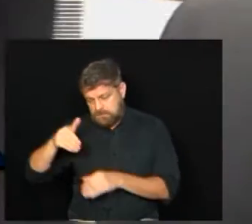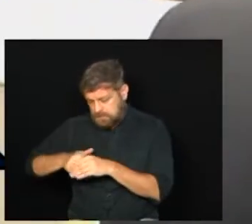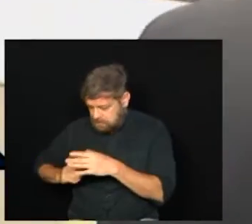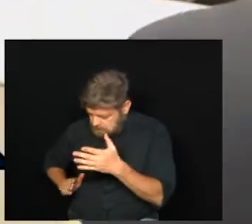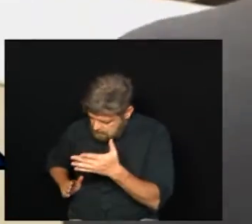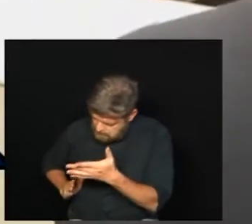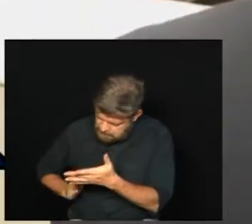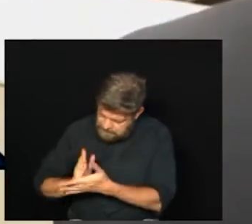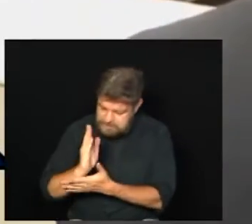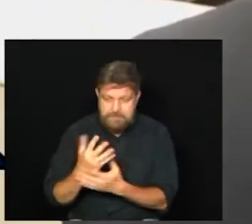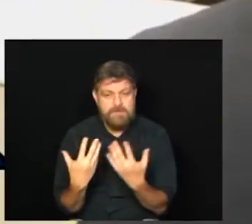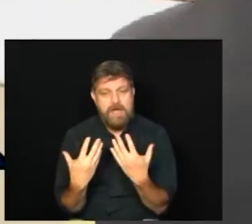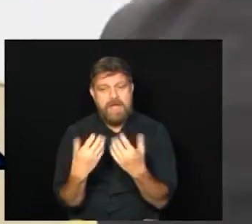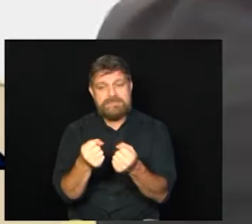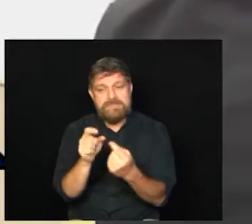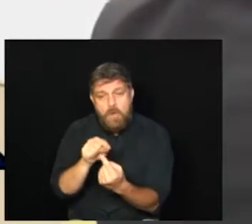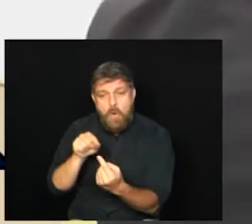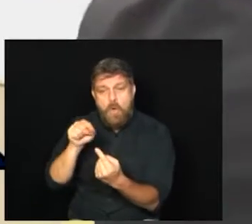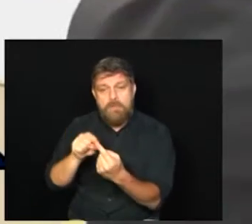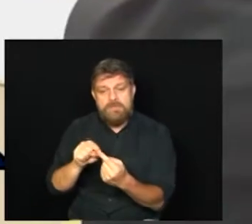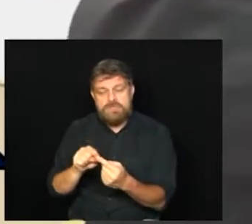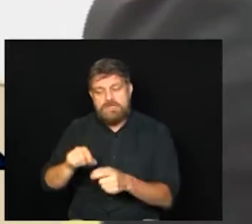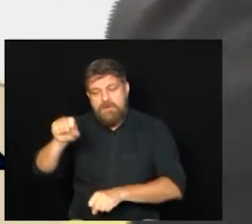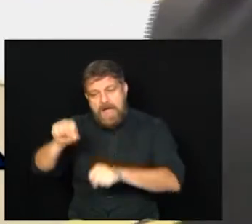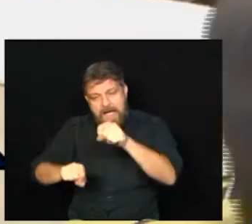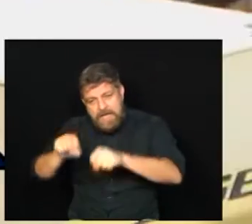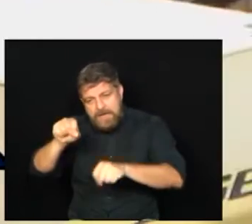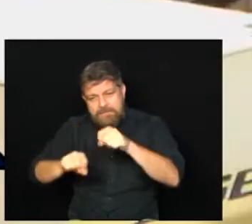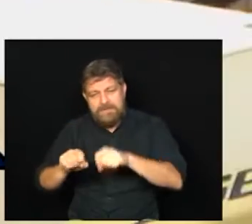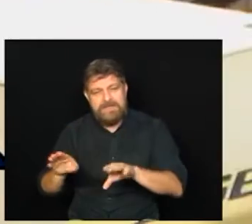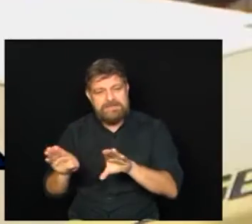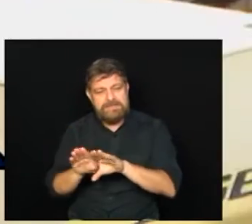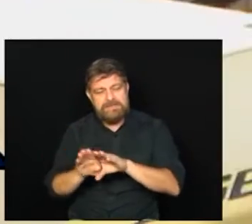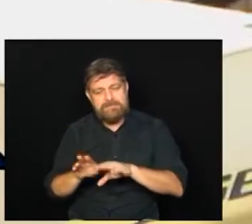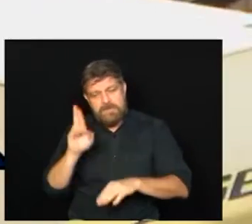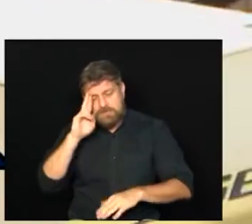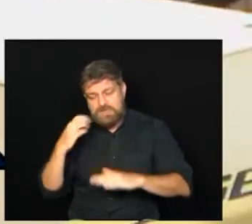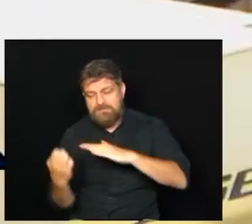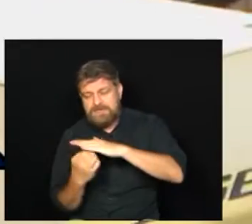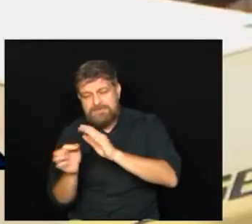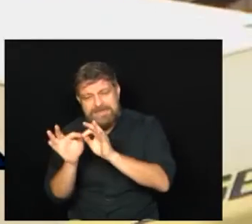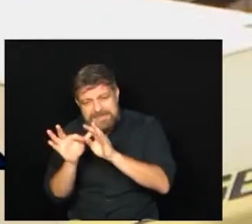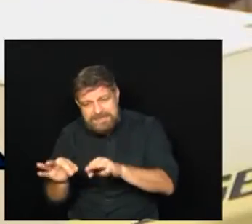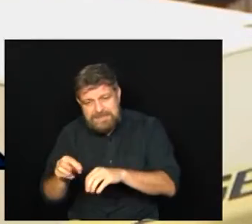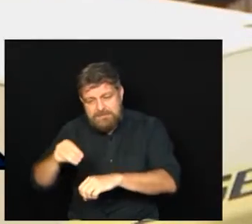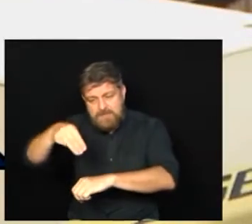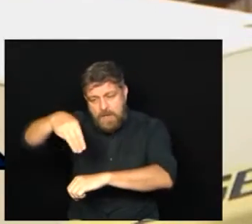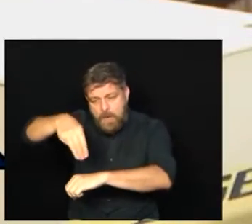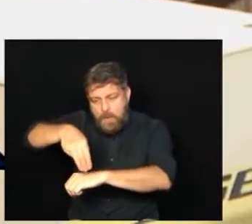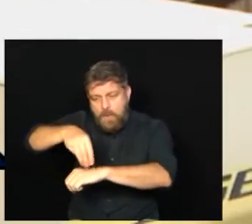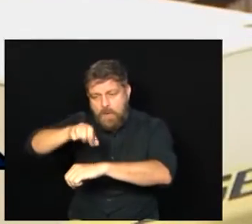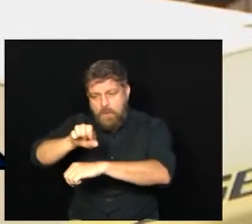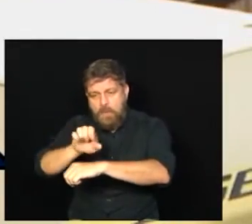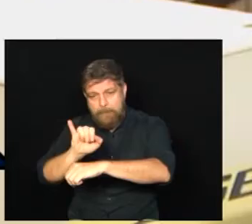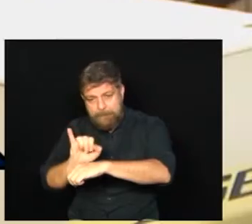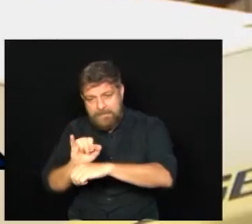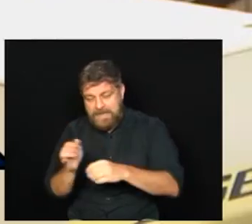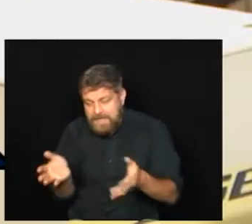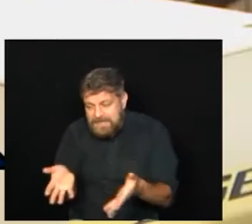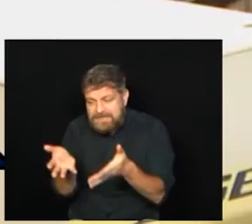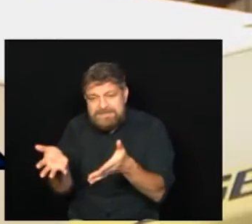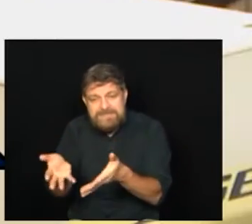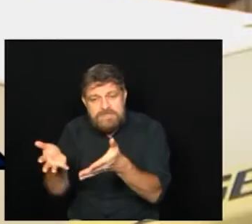este projeto que visa incentivar as empresas, os microempreendedores individuais, né,